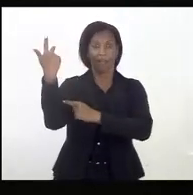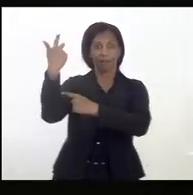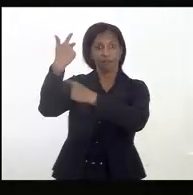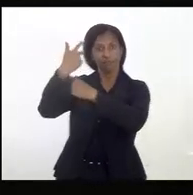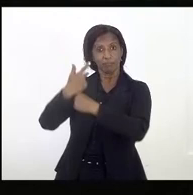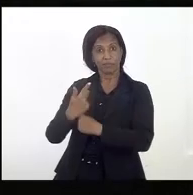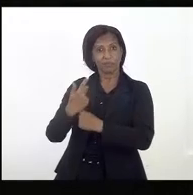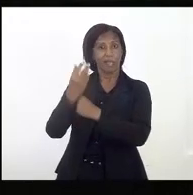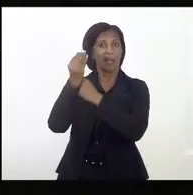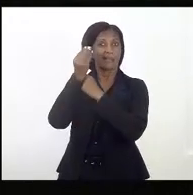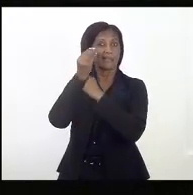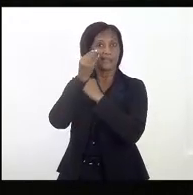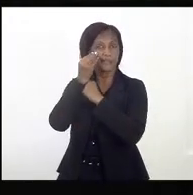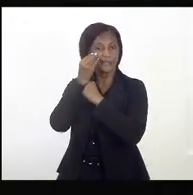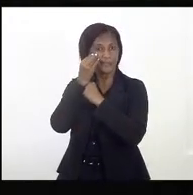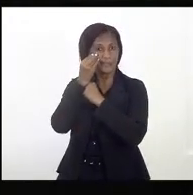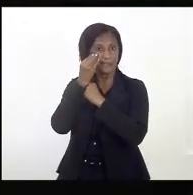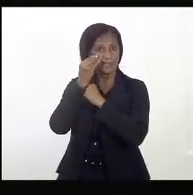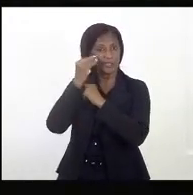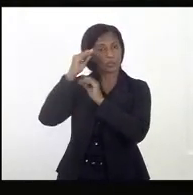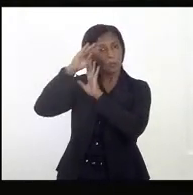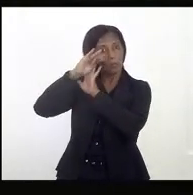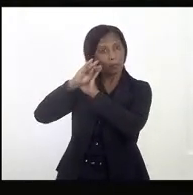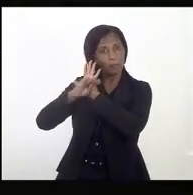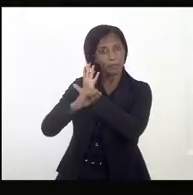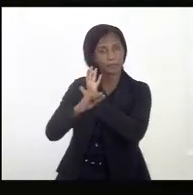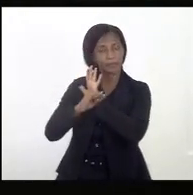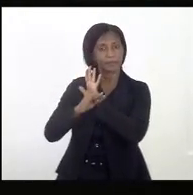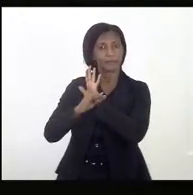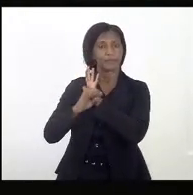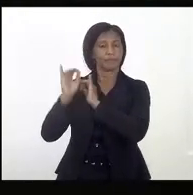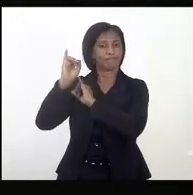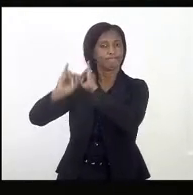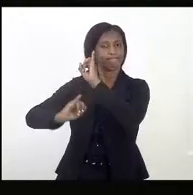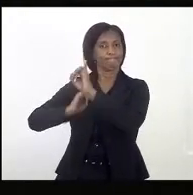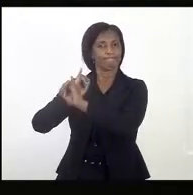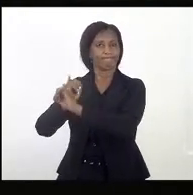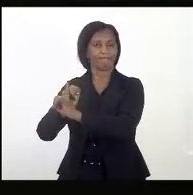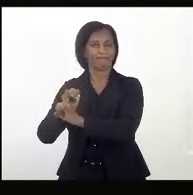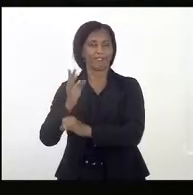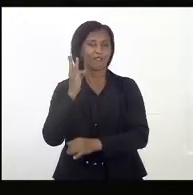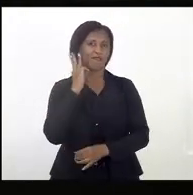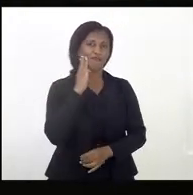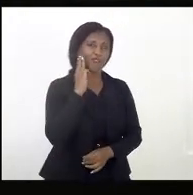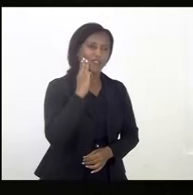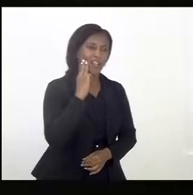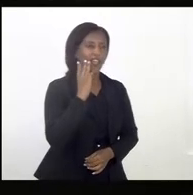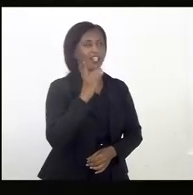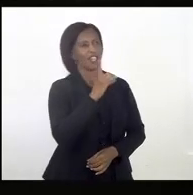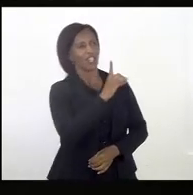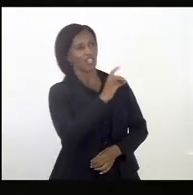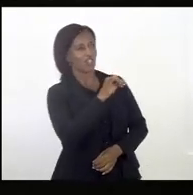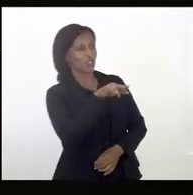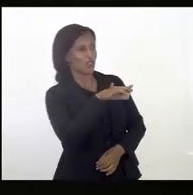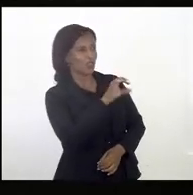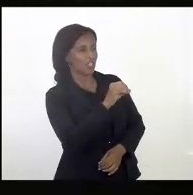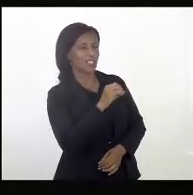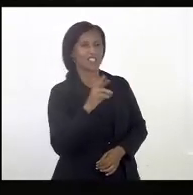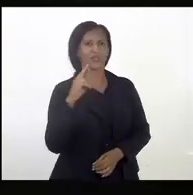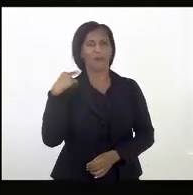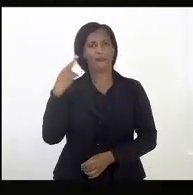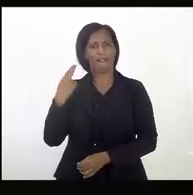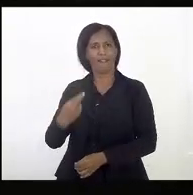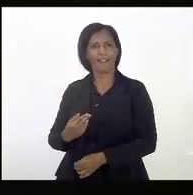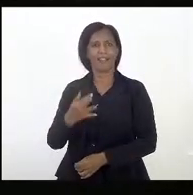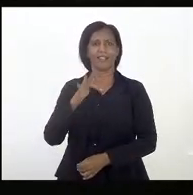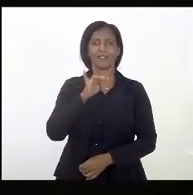pela TV alerj nos acompanha pelas redes sociais o deputado waldeck Deputado Dionísio Lins Renata